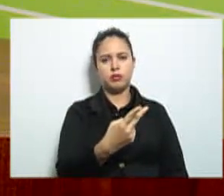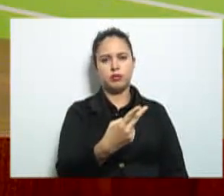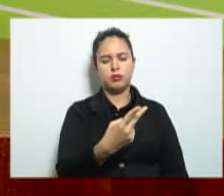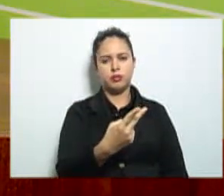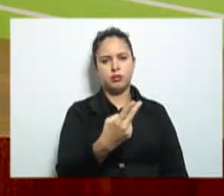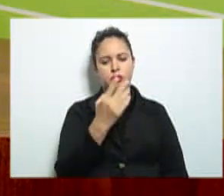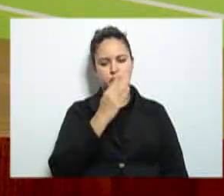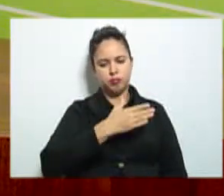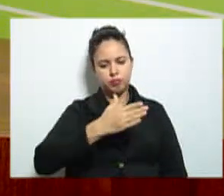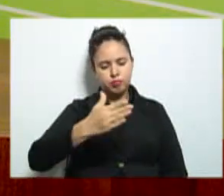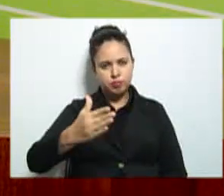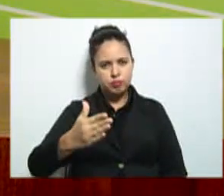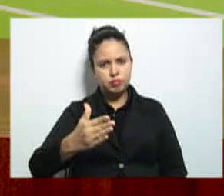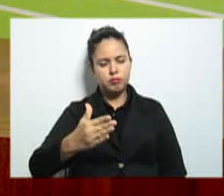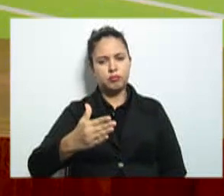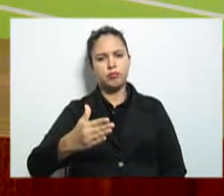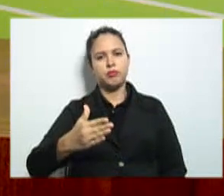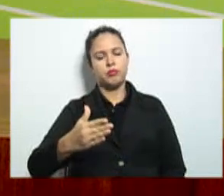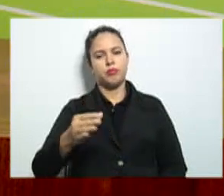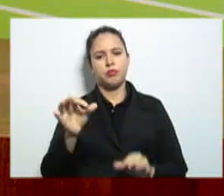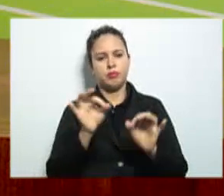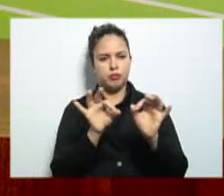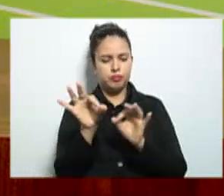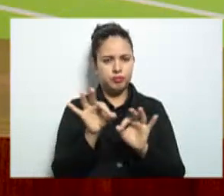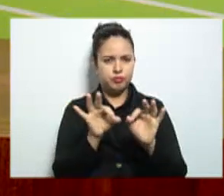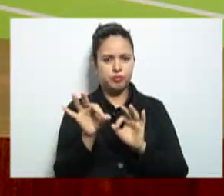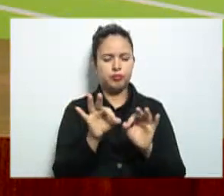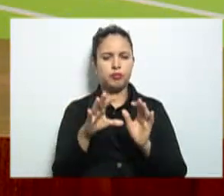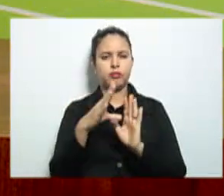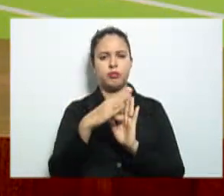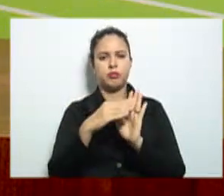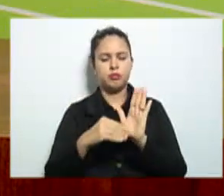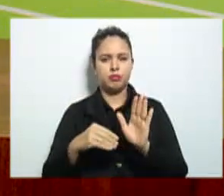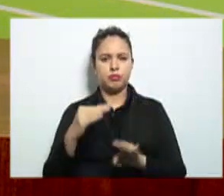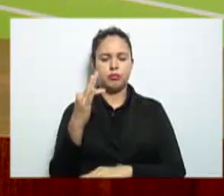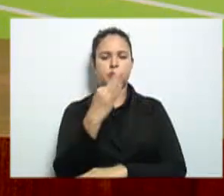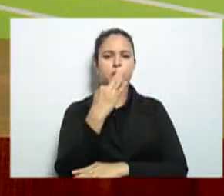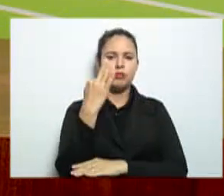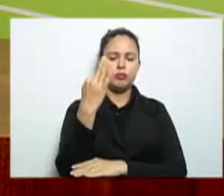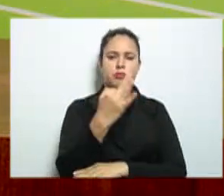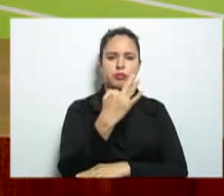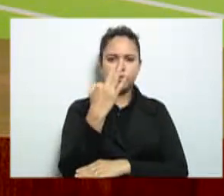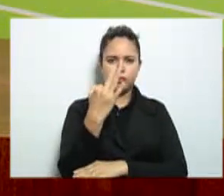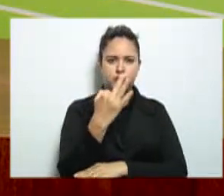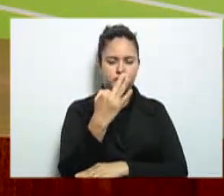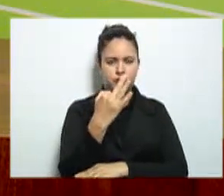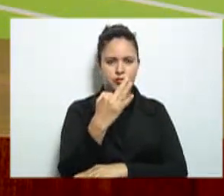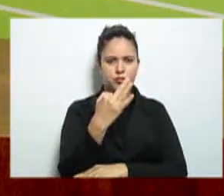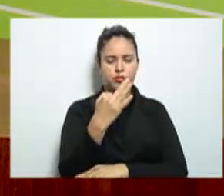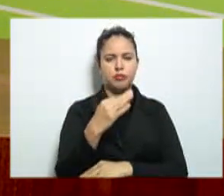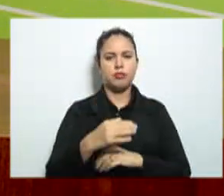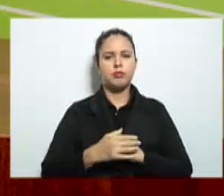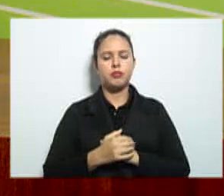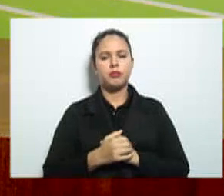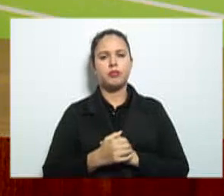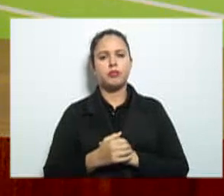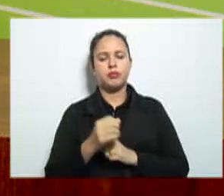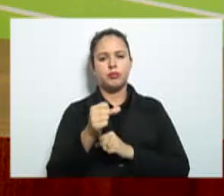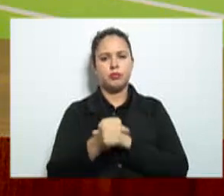uma sequência da outra. Então, elaborem um modelo formal e deem continuidade a esse modelo. A cada